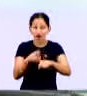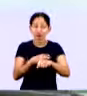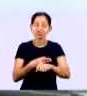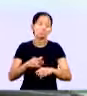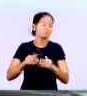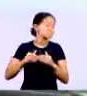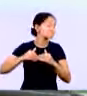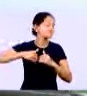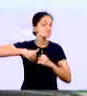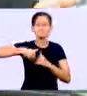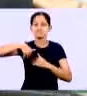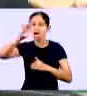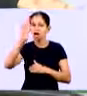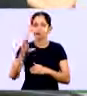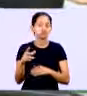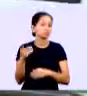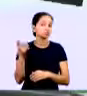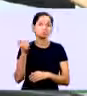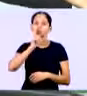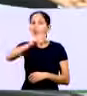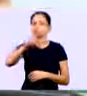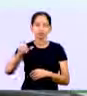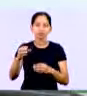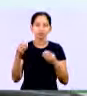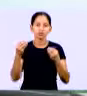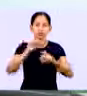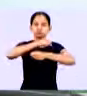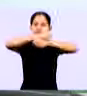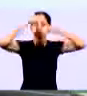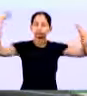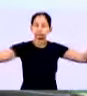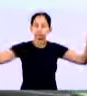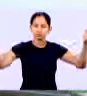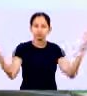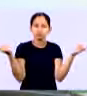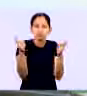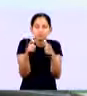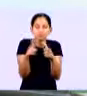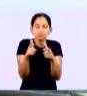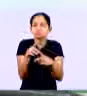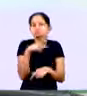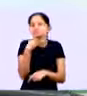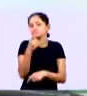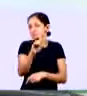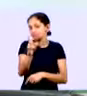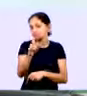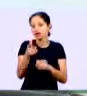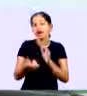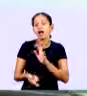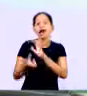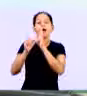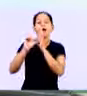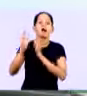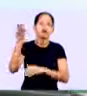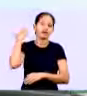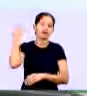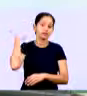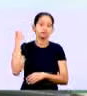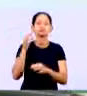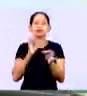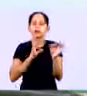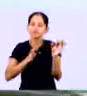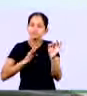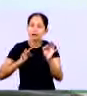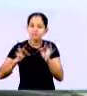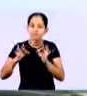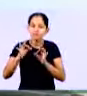E eu não teria condição de fazer uma empresa, uma indústria enorme só para atender aquele período. Então, no período anterior, eu vou formando estoques para aquele período